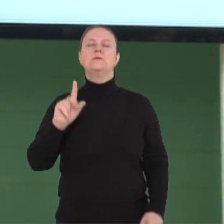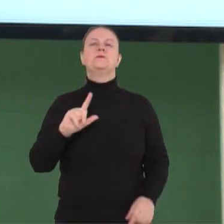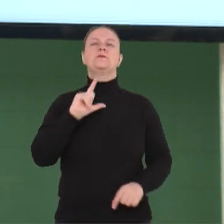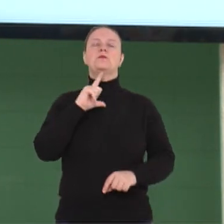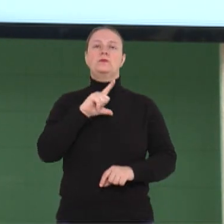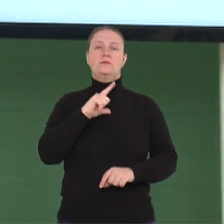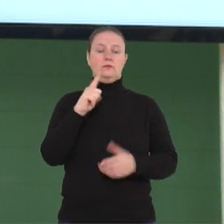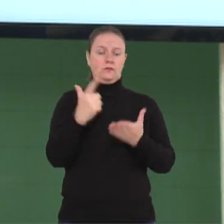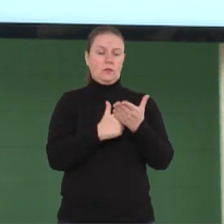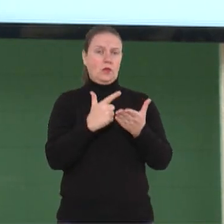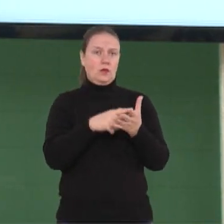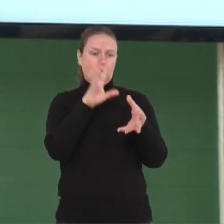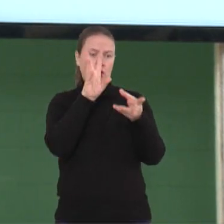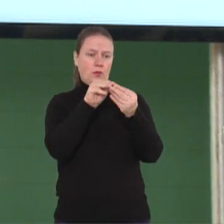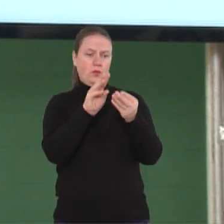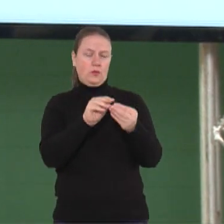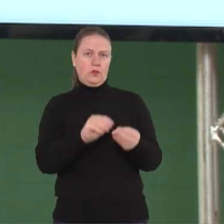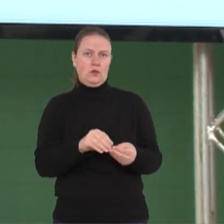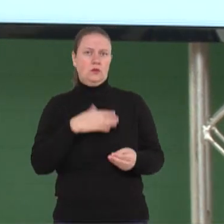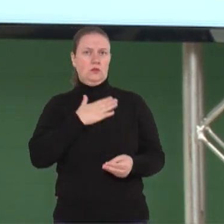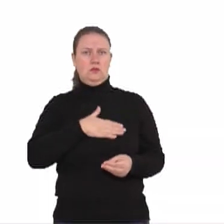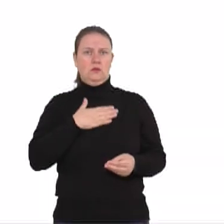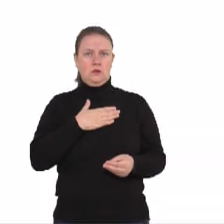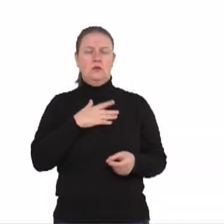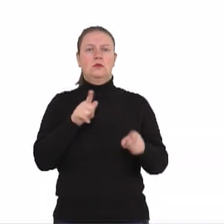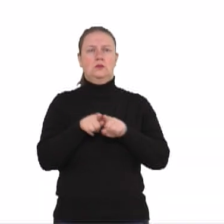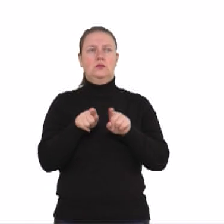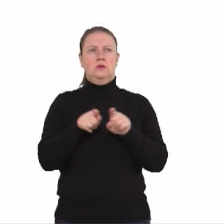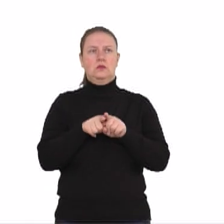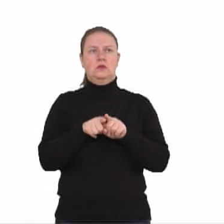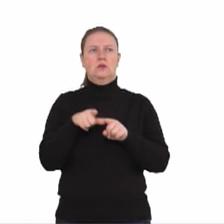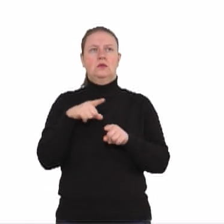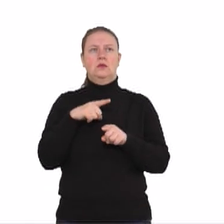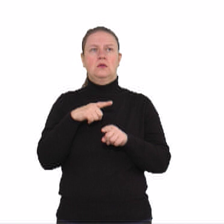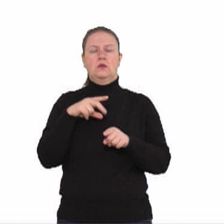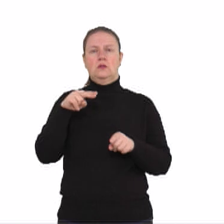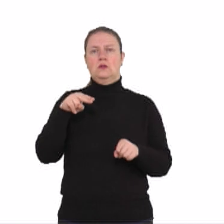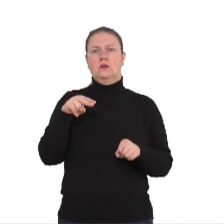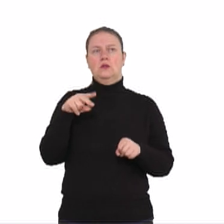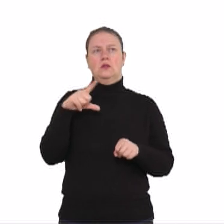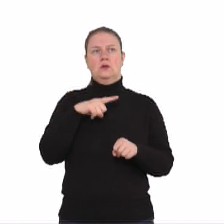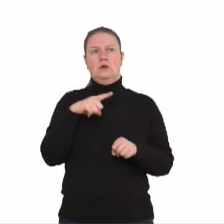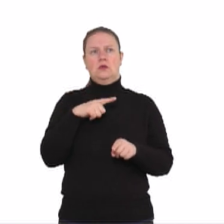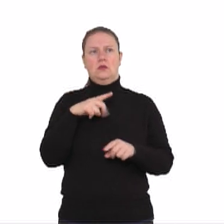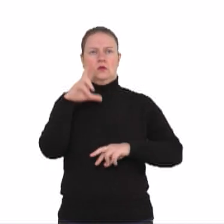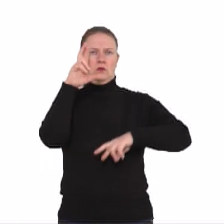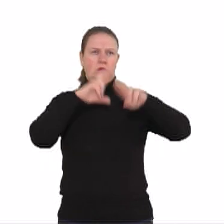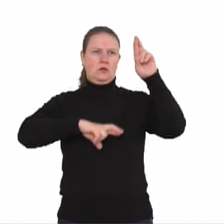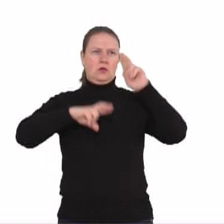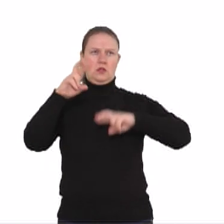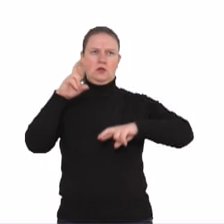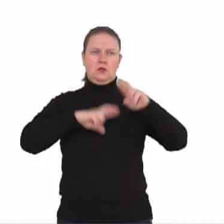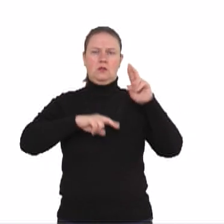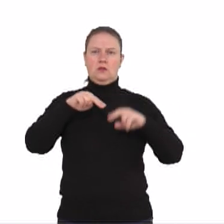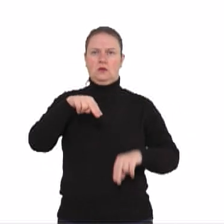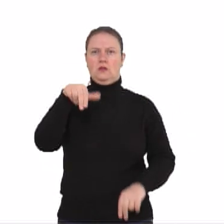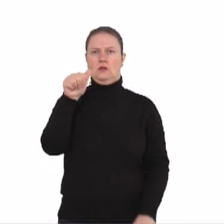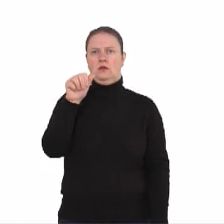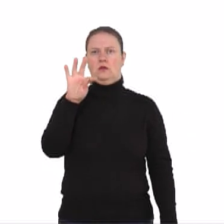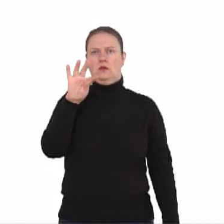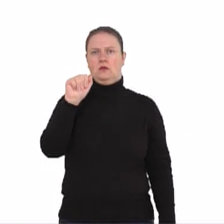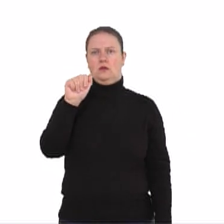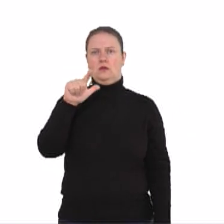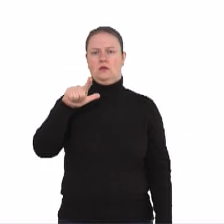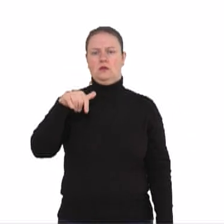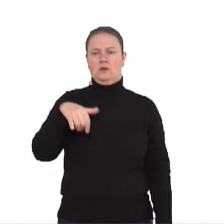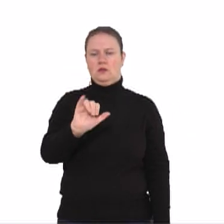muito legais, né? Já faz um tempo que eu sigo a Tatiana. E você tem uma análise bem bacana da Nathalie